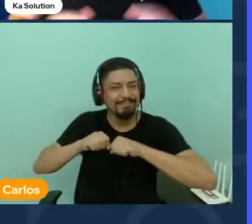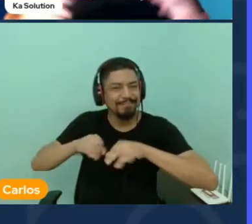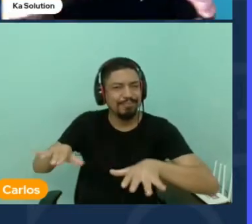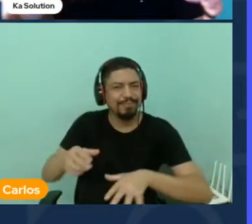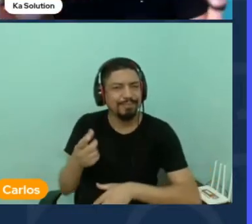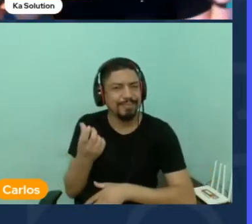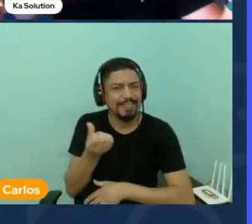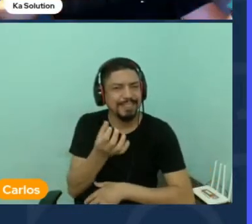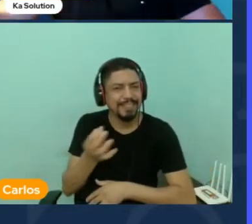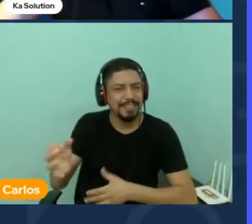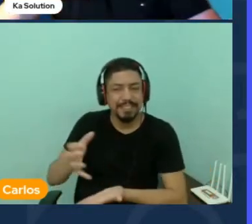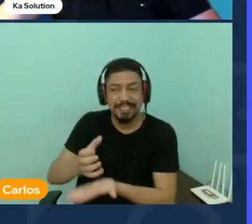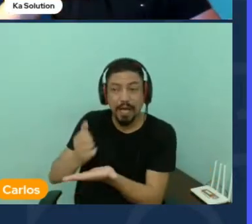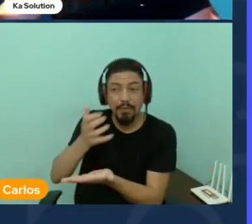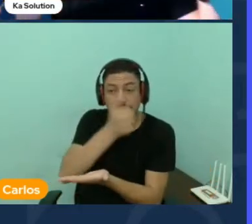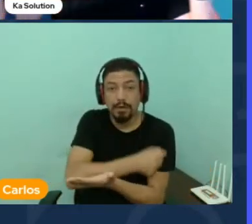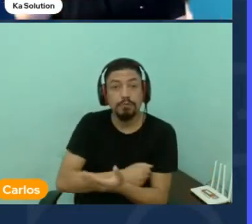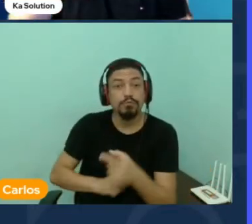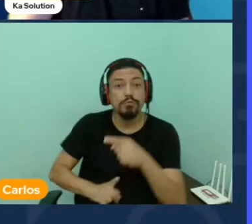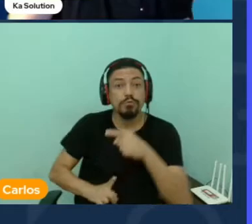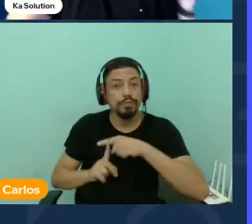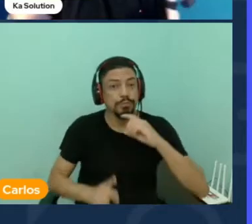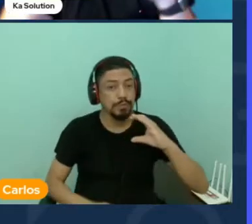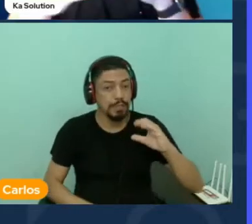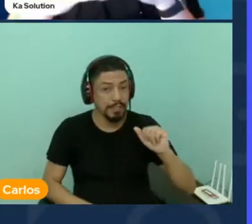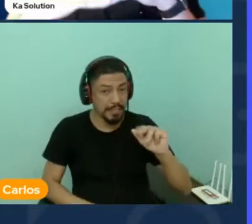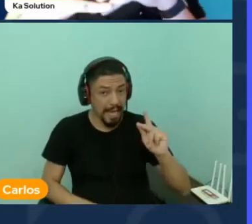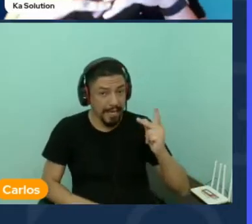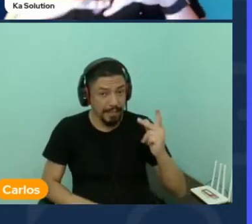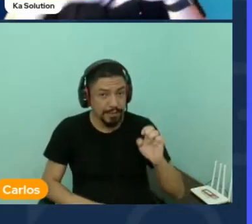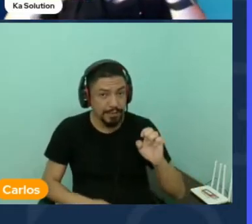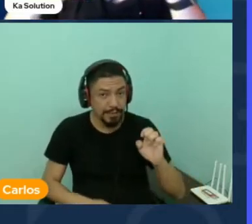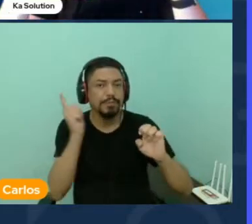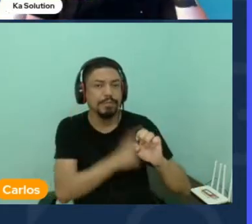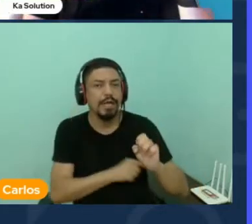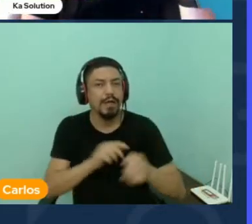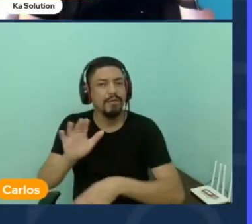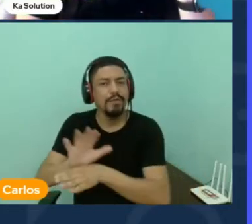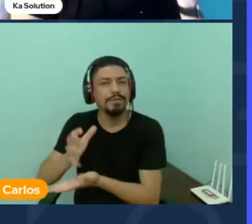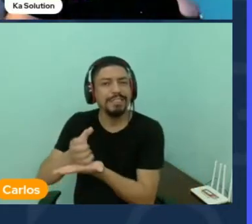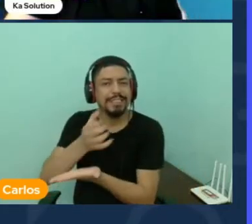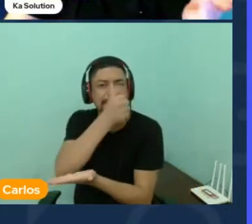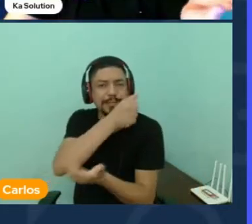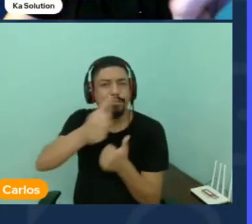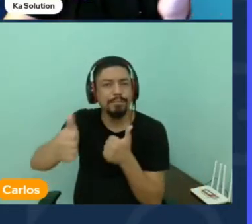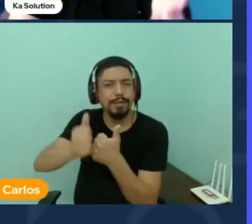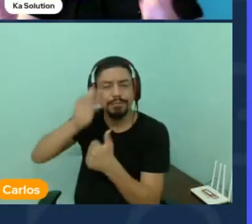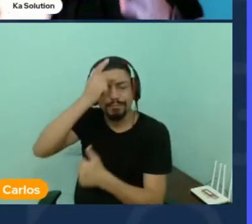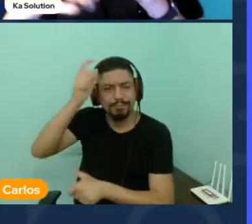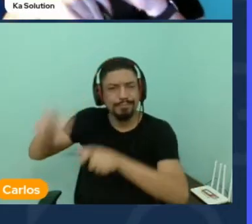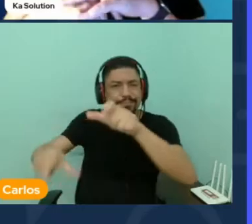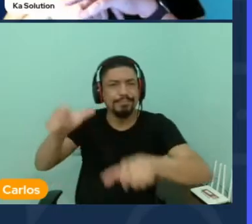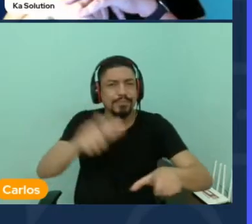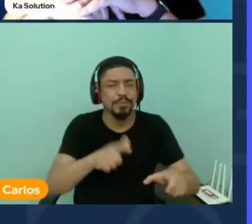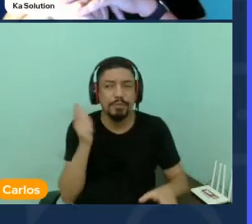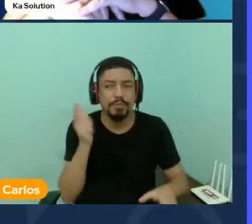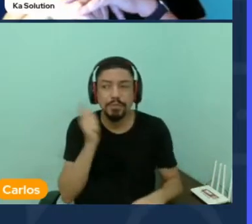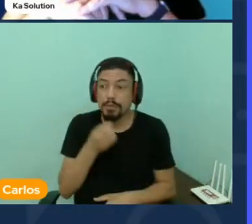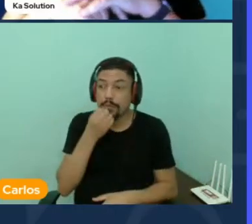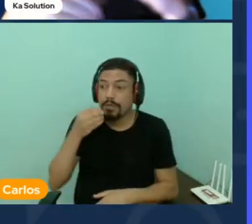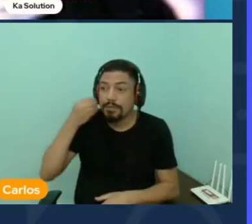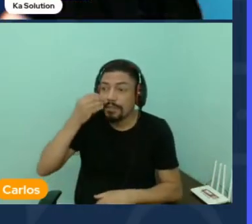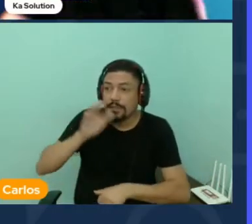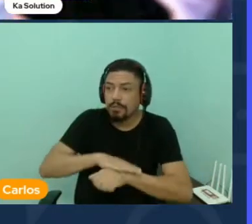presença, chegando com esse filme mais próximo dos meus clientes, de forma que eles tenham uma boa experiência na hora de